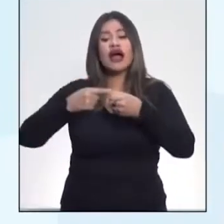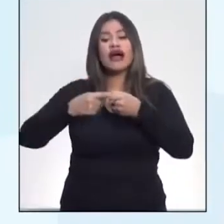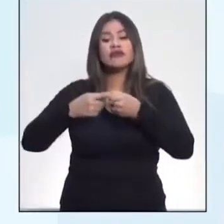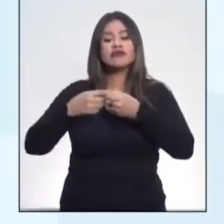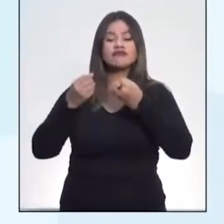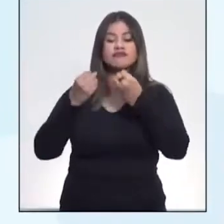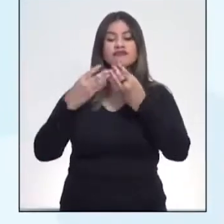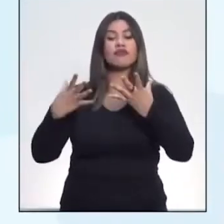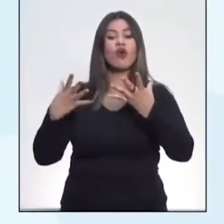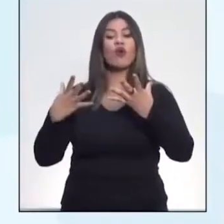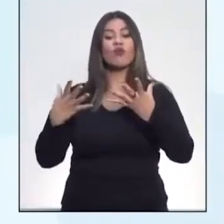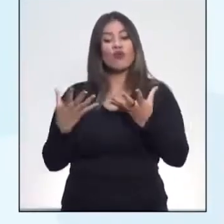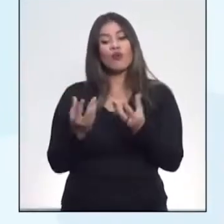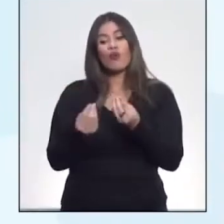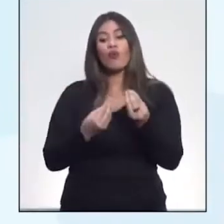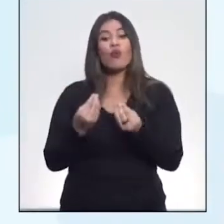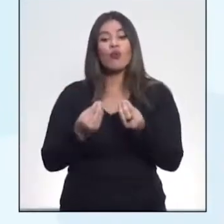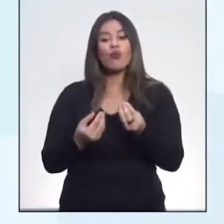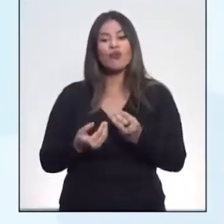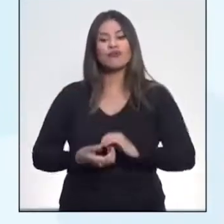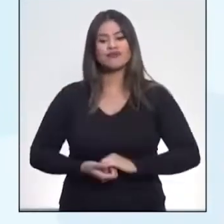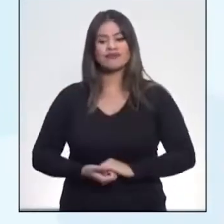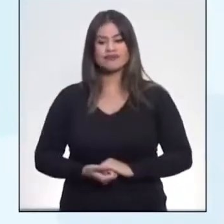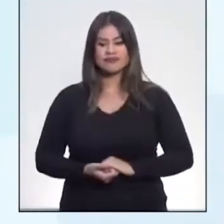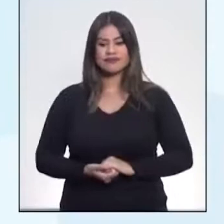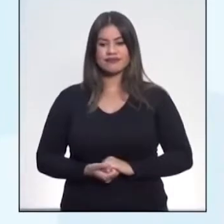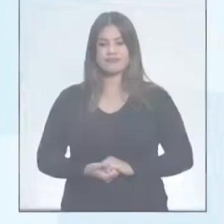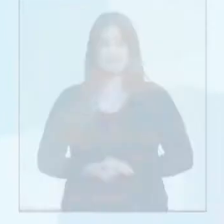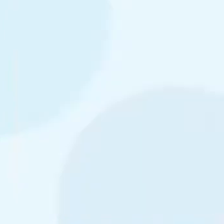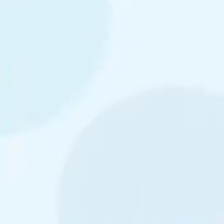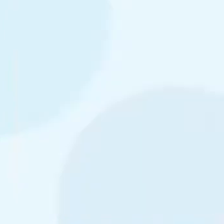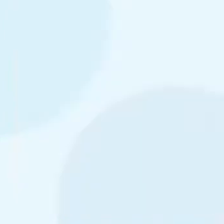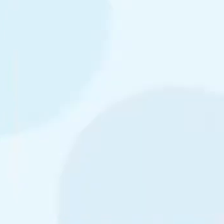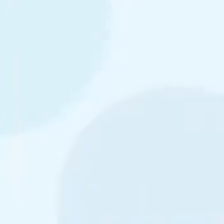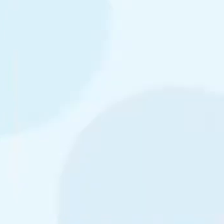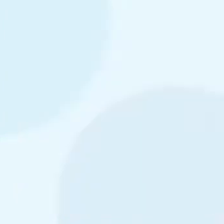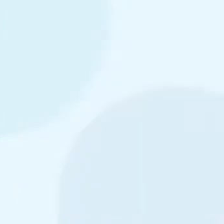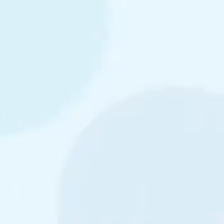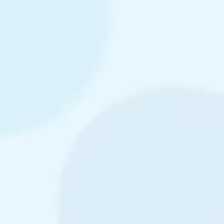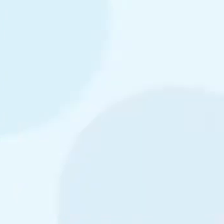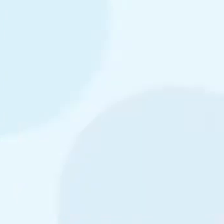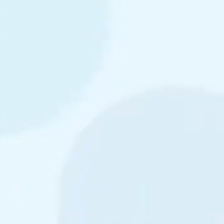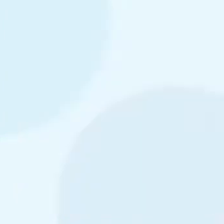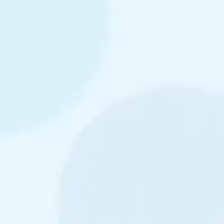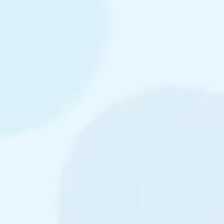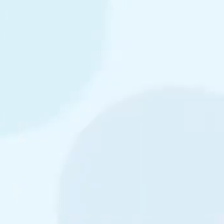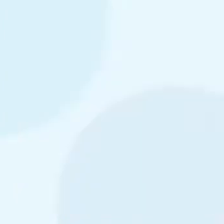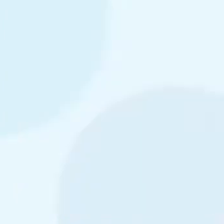como seria a sua cidade ideal E